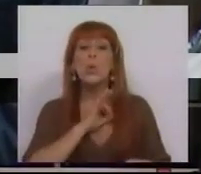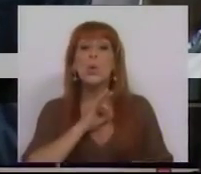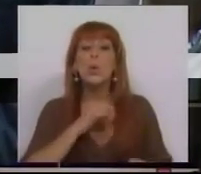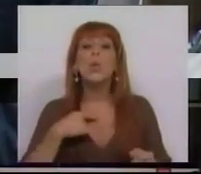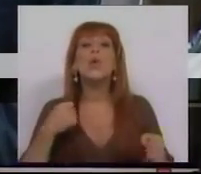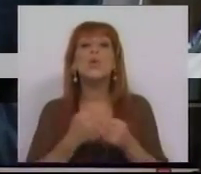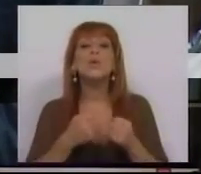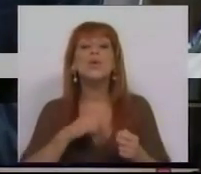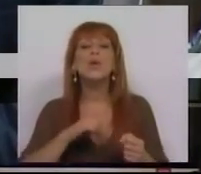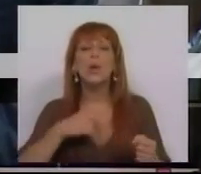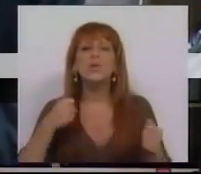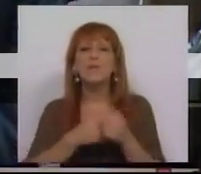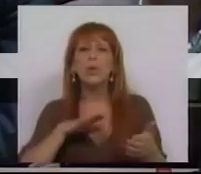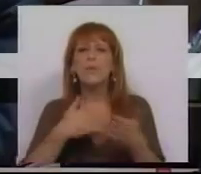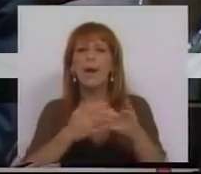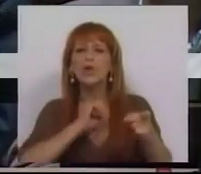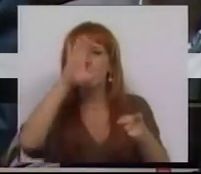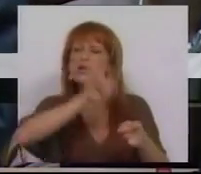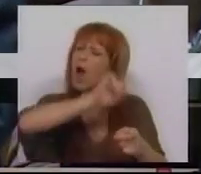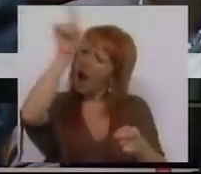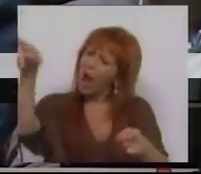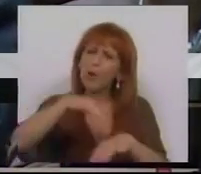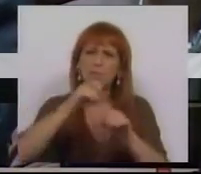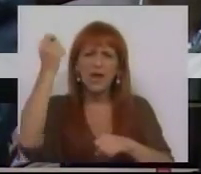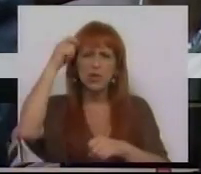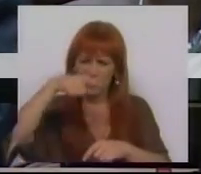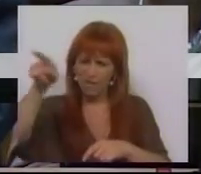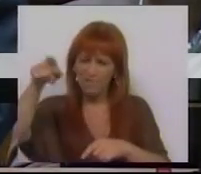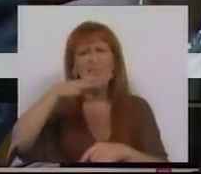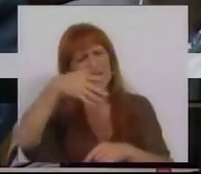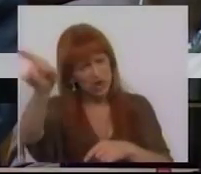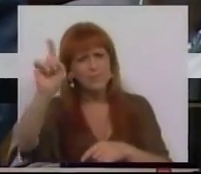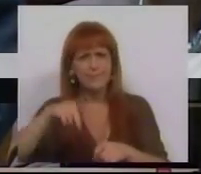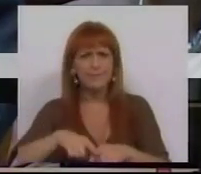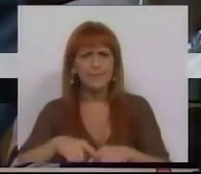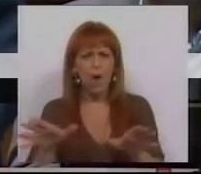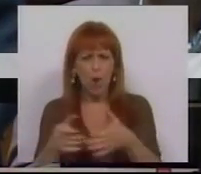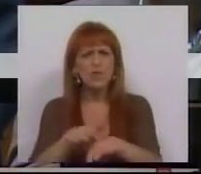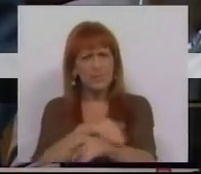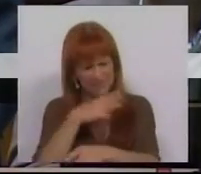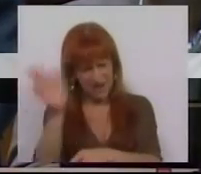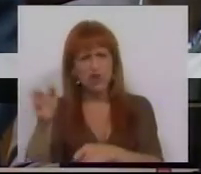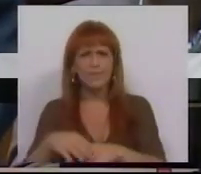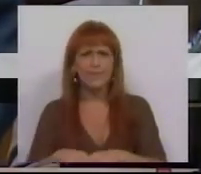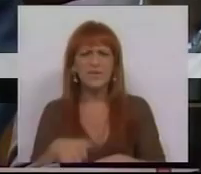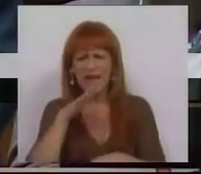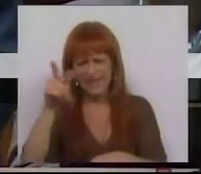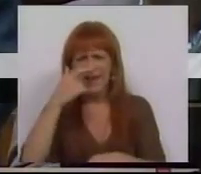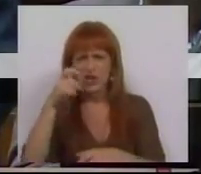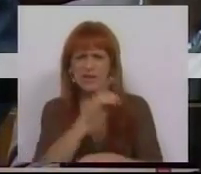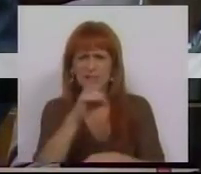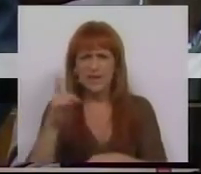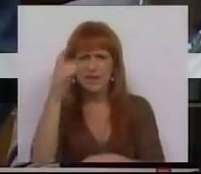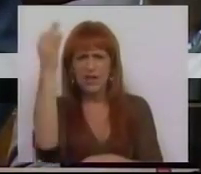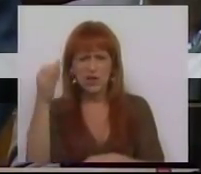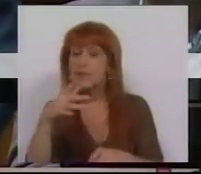o que eu desafio o Sr. Primeiro-Ministro é ir ao Hospital São João, dizer isso ao Conselho de Administração, dizer isso aos